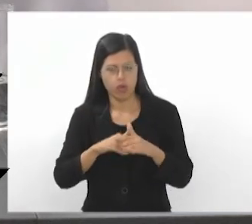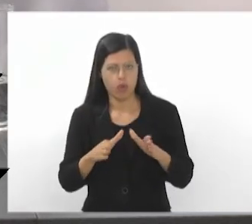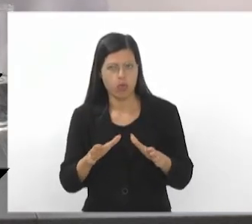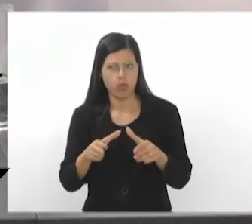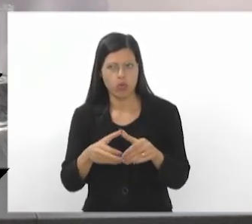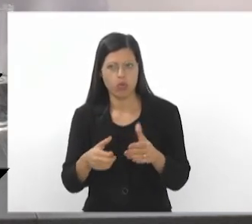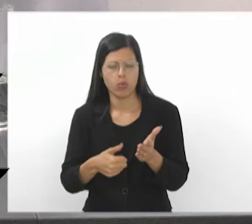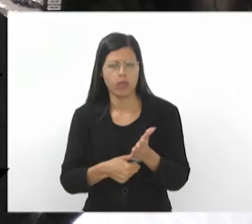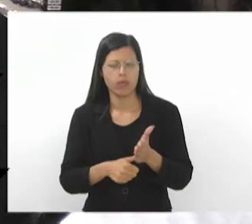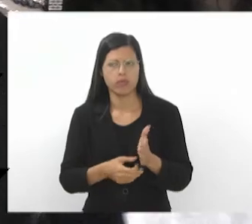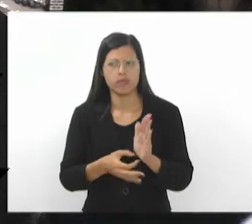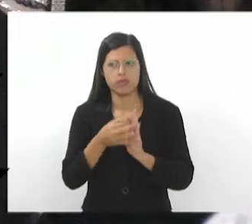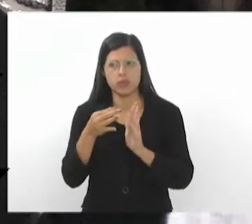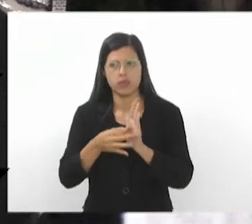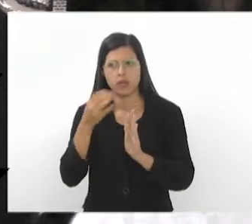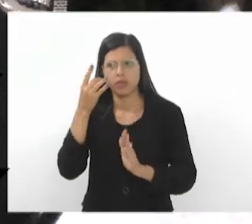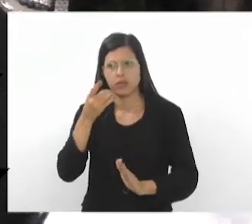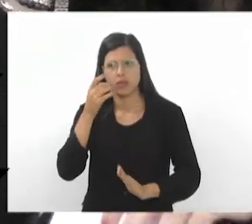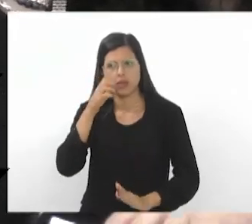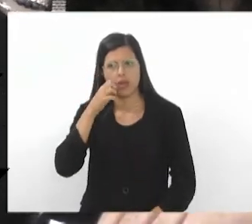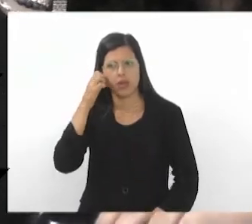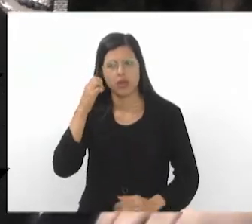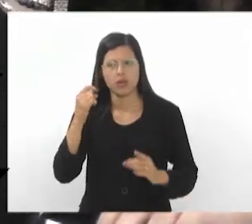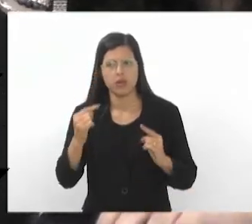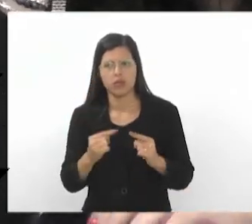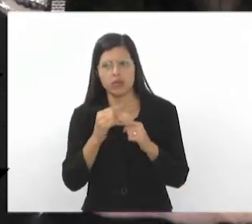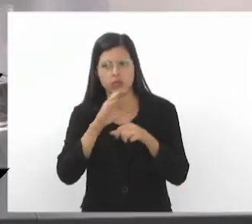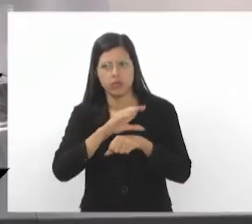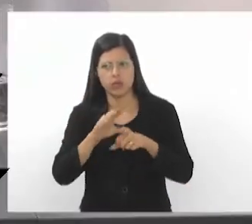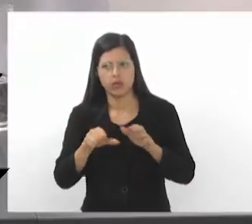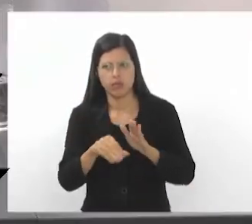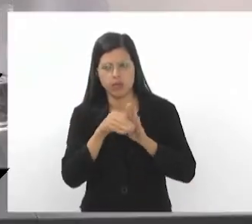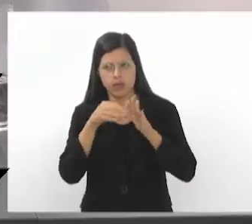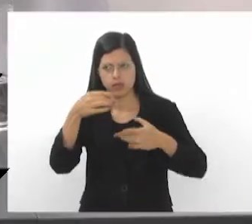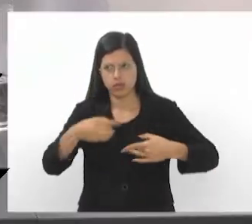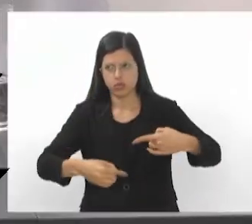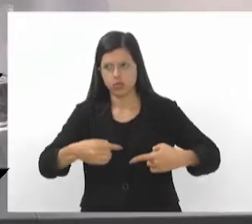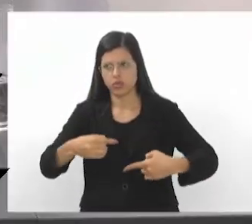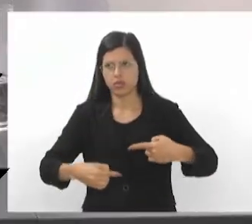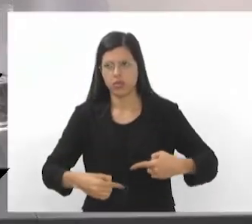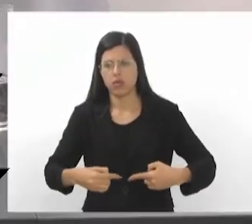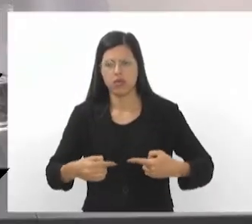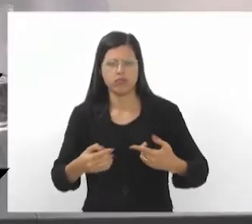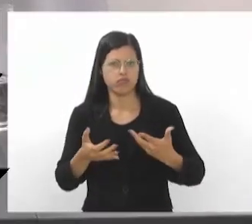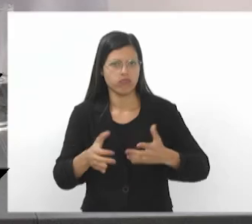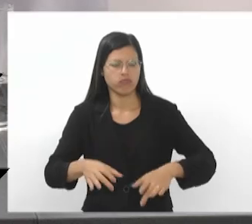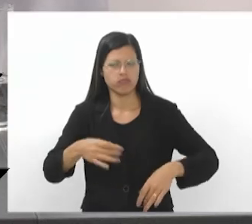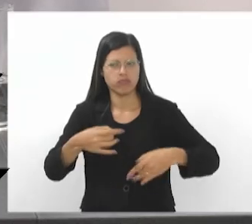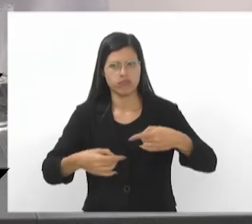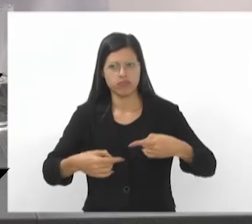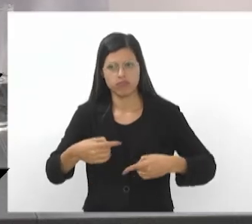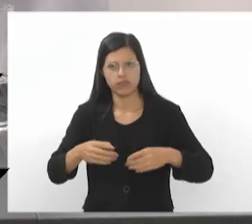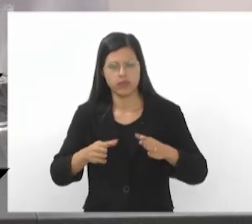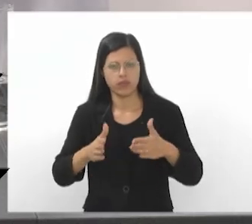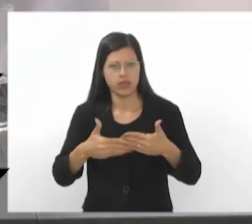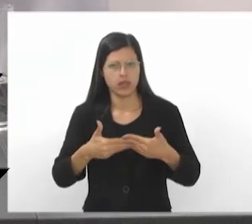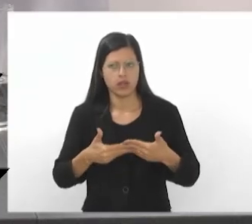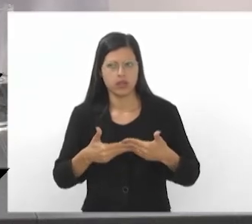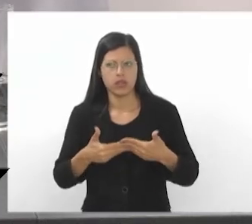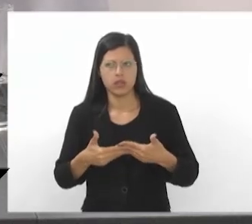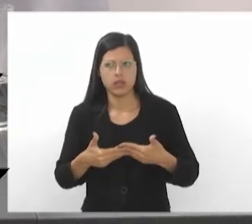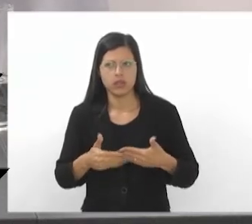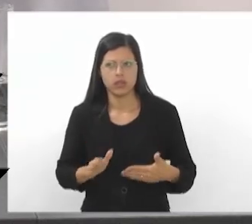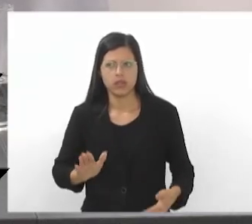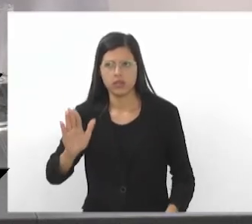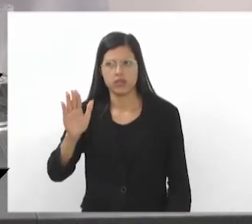Élica Takimoto. Constitucionalidade com emenda, presidente. Em discussão. Não havendo quem queira discutir, encerrada a Para discussão. discutir, Para